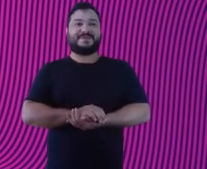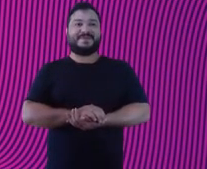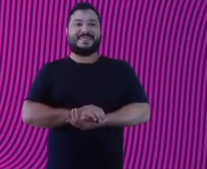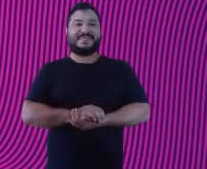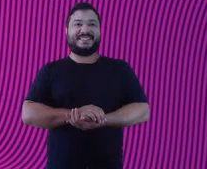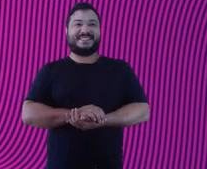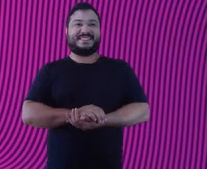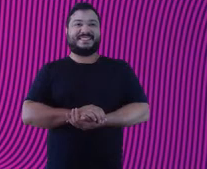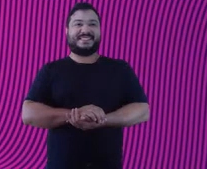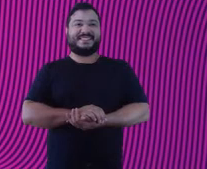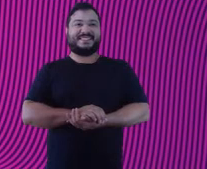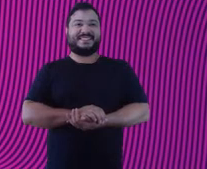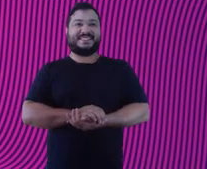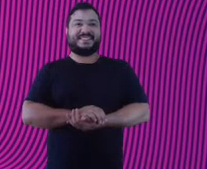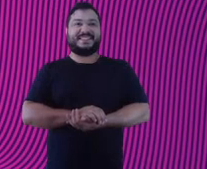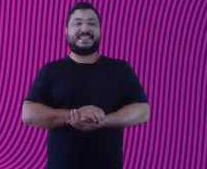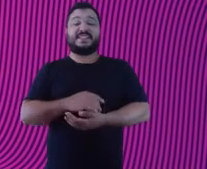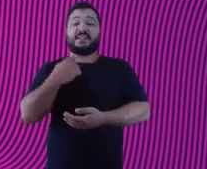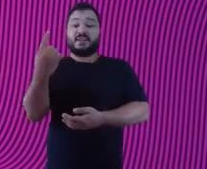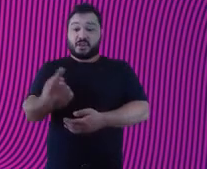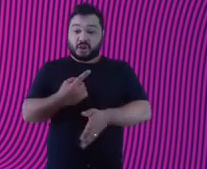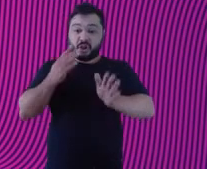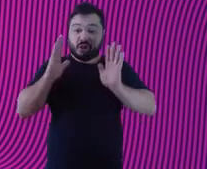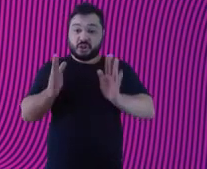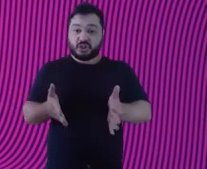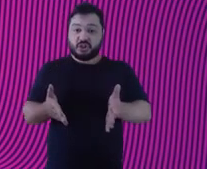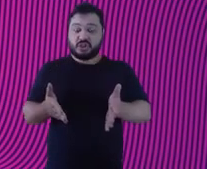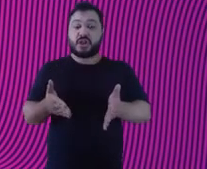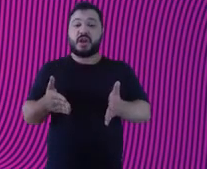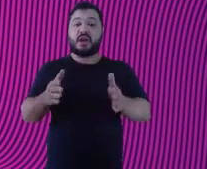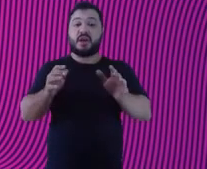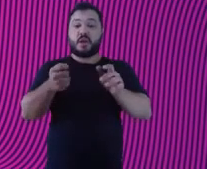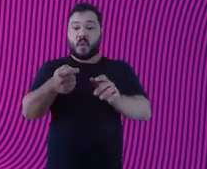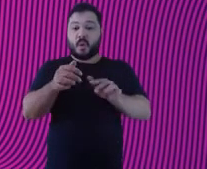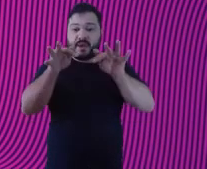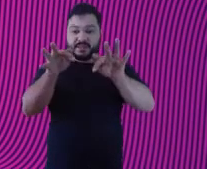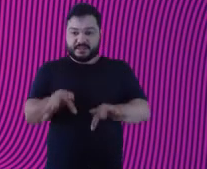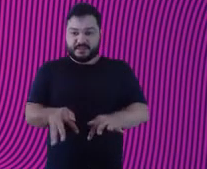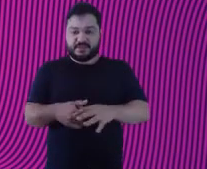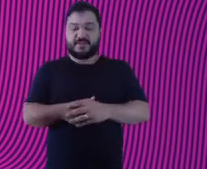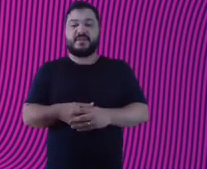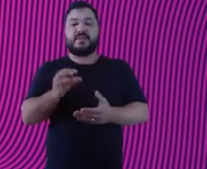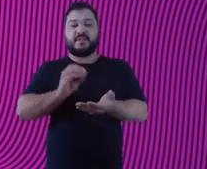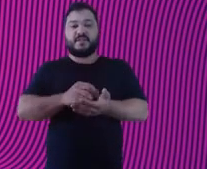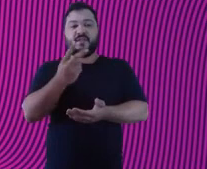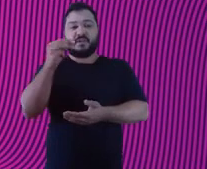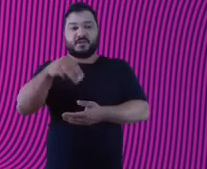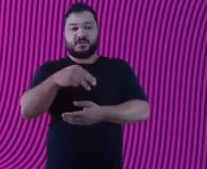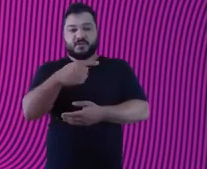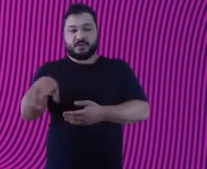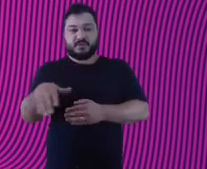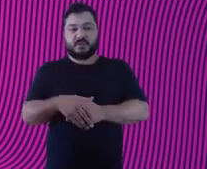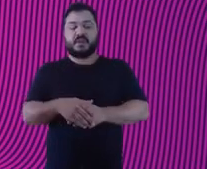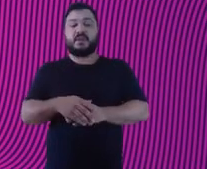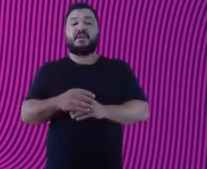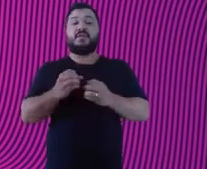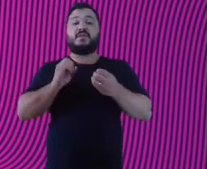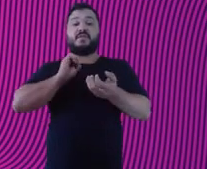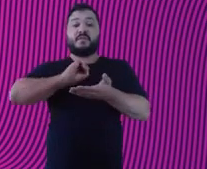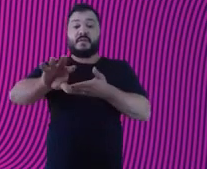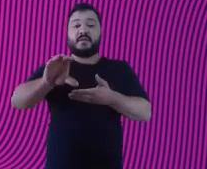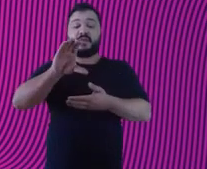Beleza, Ricardo. A gente está indo já aí para as considerações finais, faltando 2 minutos e meio. Eu vou passar para a Carol aí